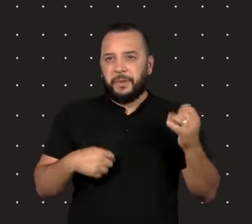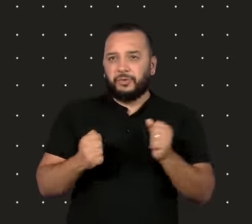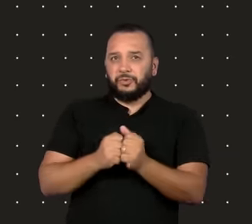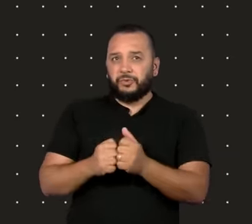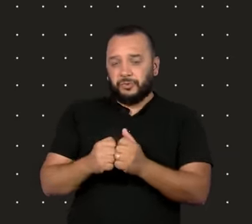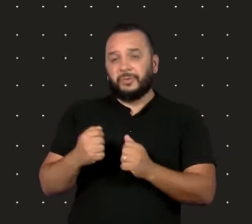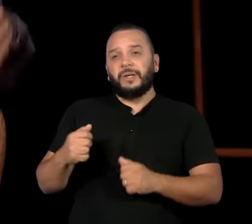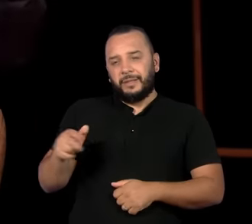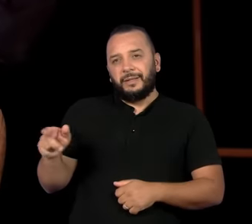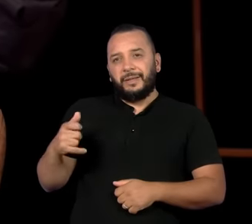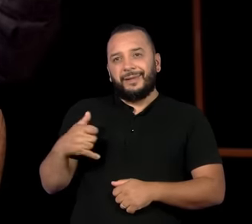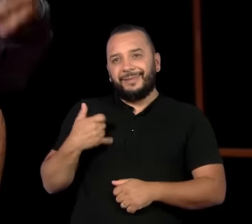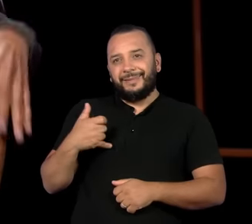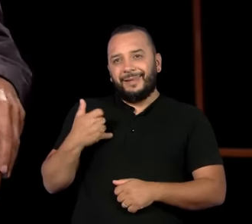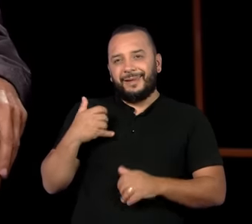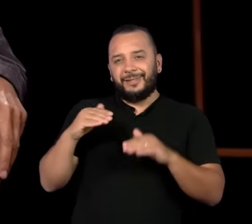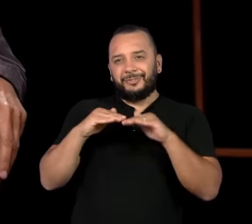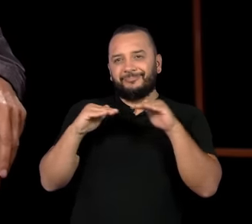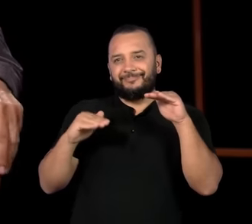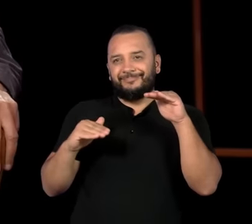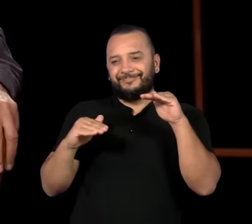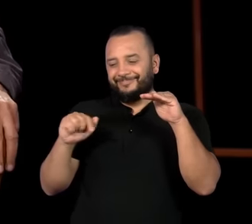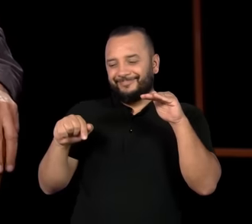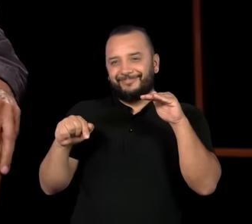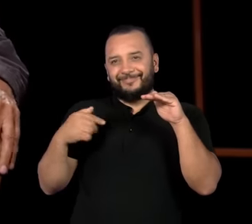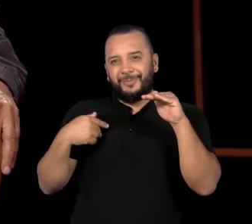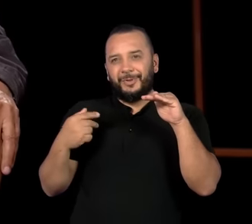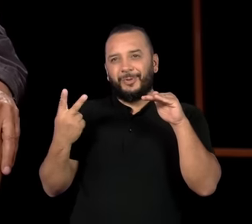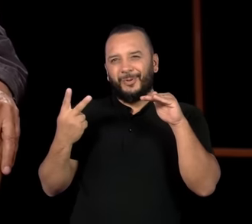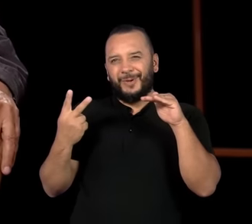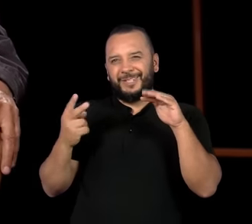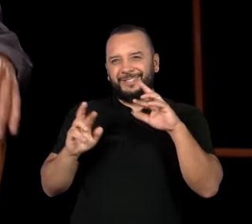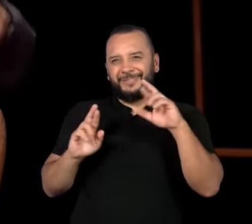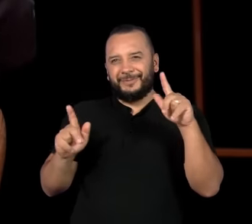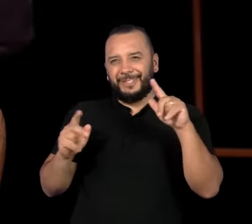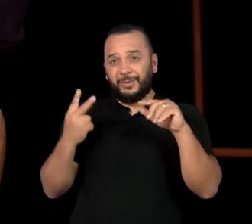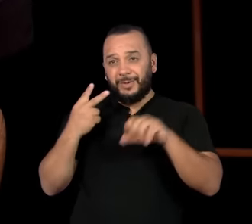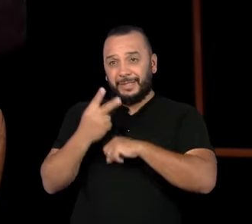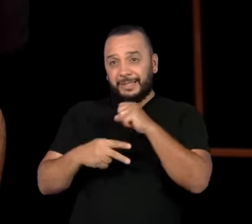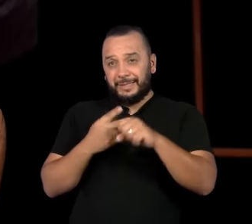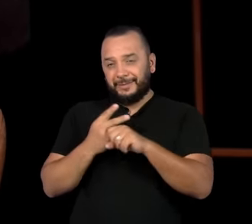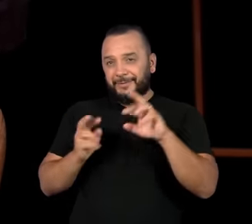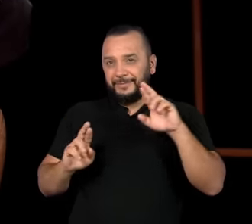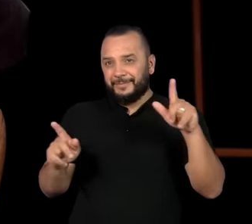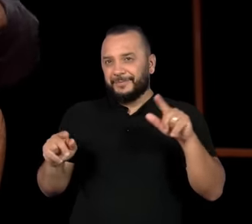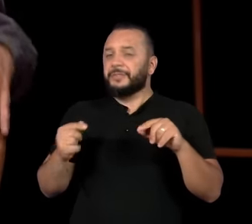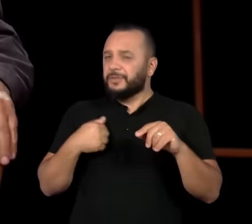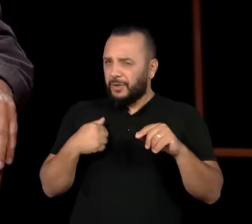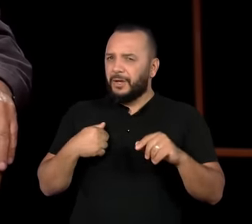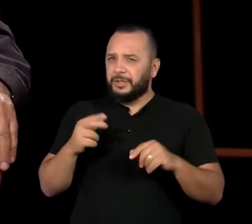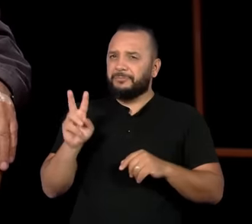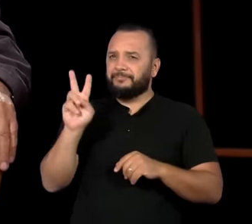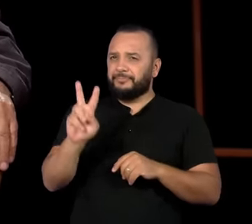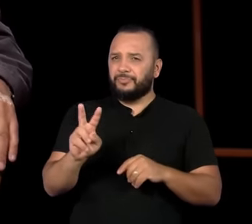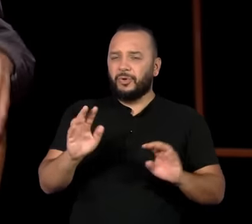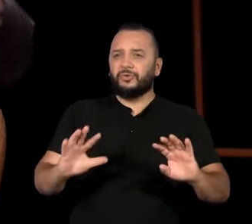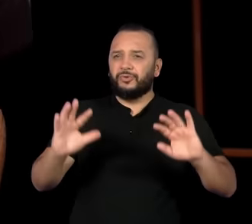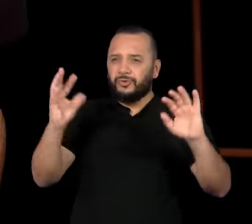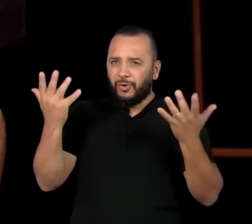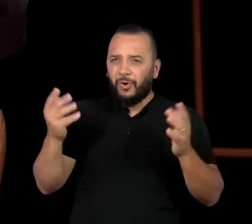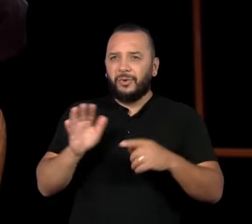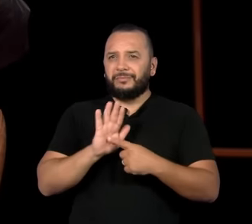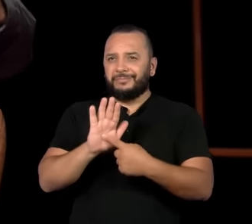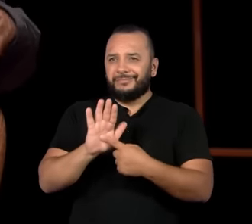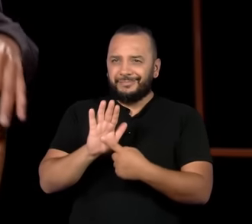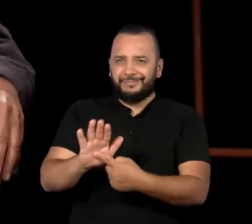novo. Então, nós cantávamos em dupla e fazíamos apresentações, shows, fiz alguma coisa